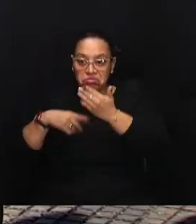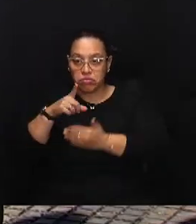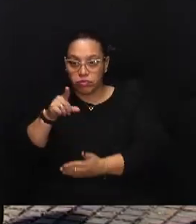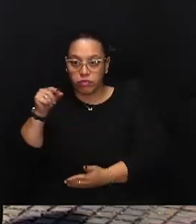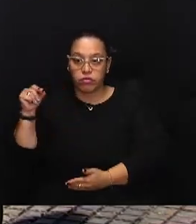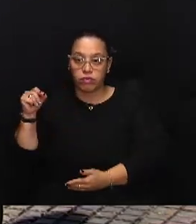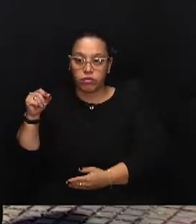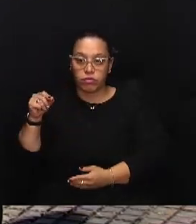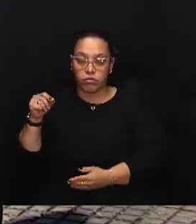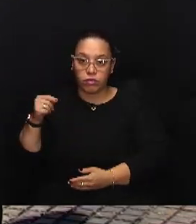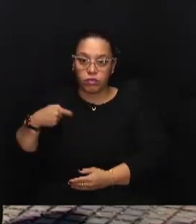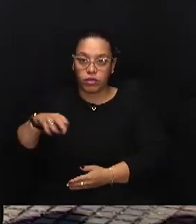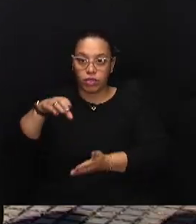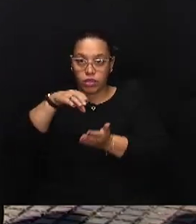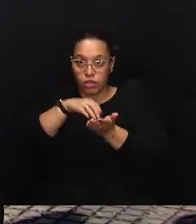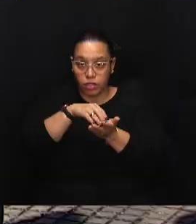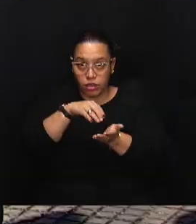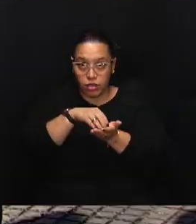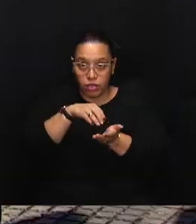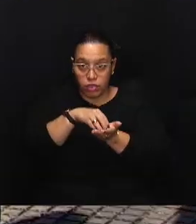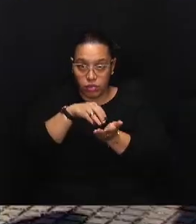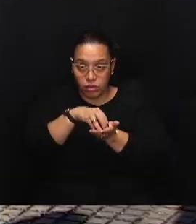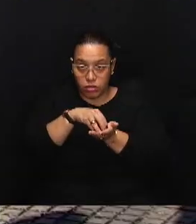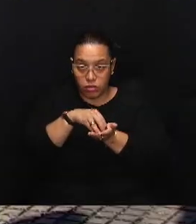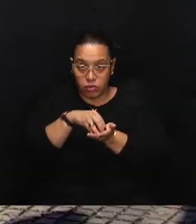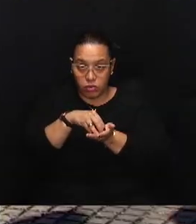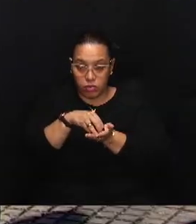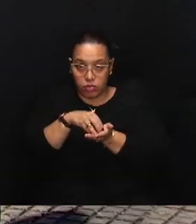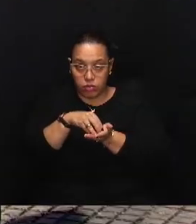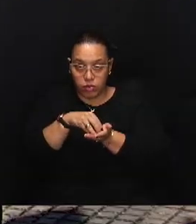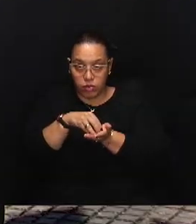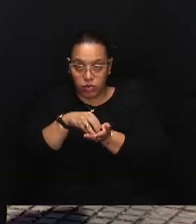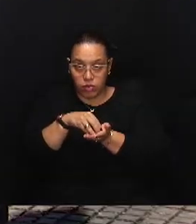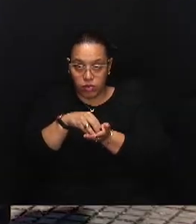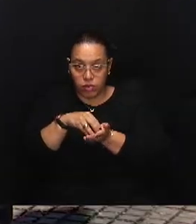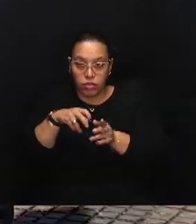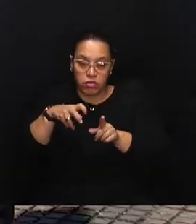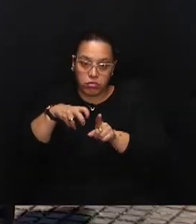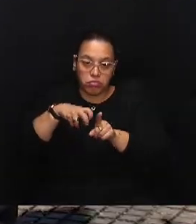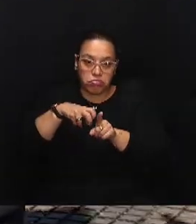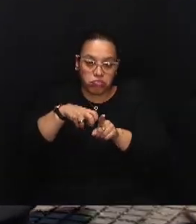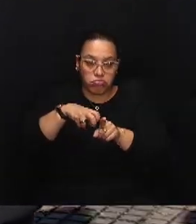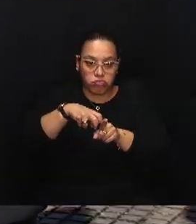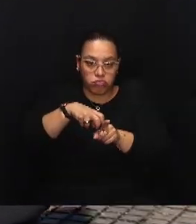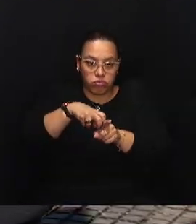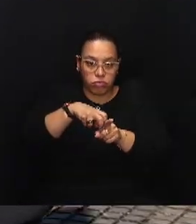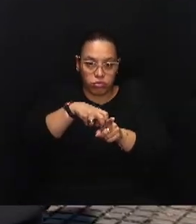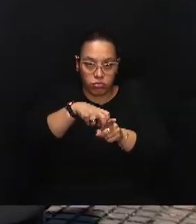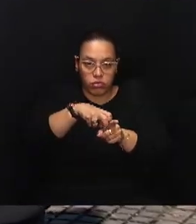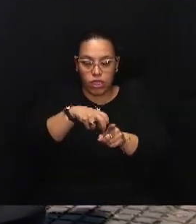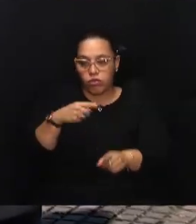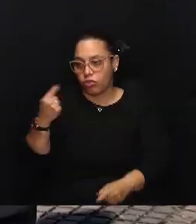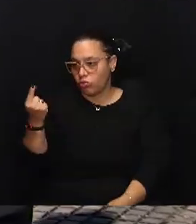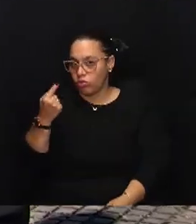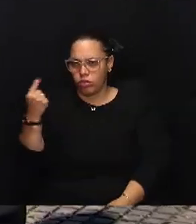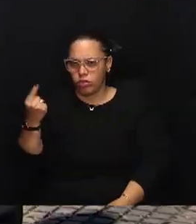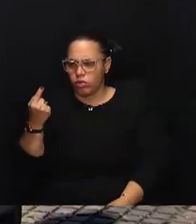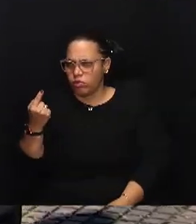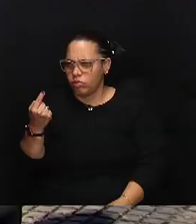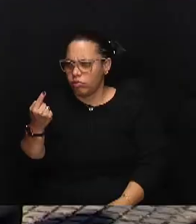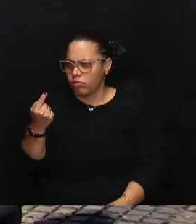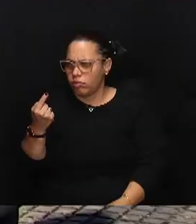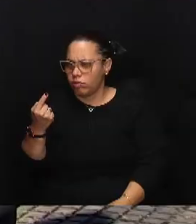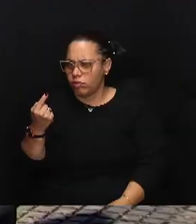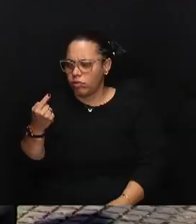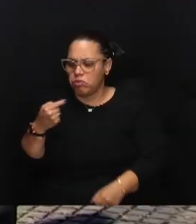indo em sentido ao centro, ele tá indo no bonde, ele imaginava que estava sozinho no bonde, já era uma hora